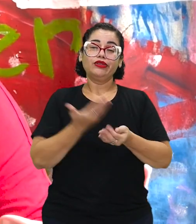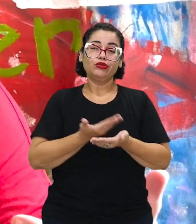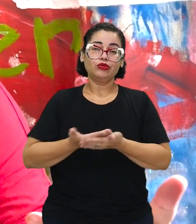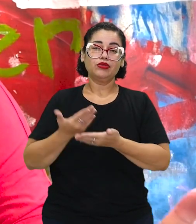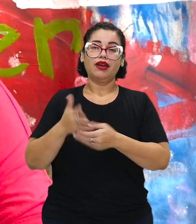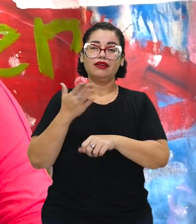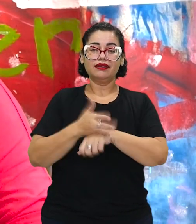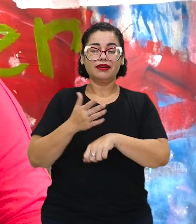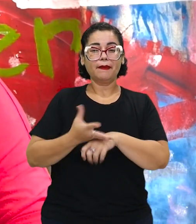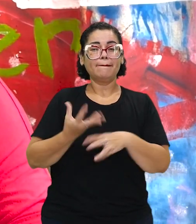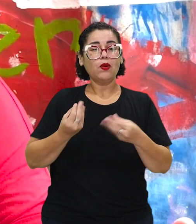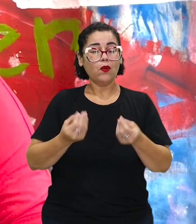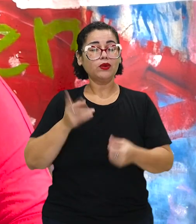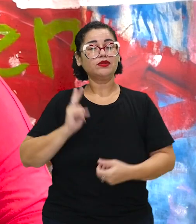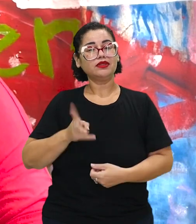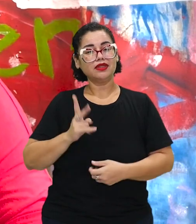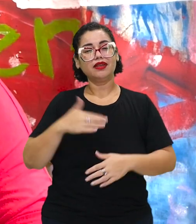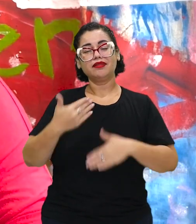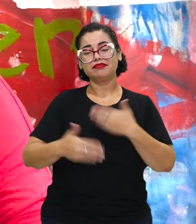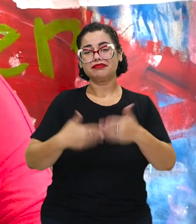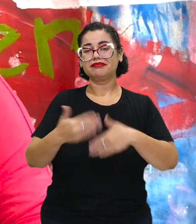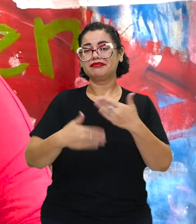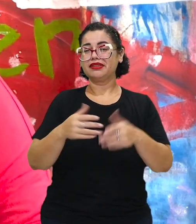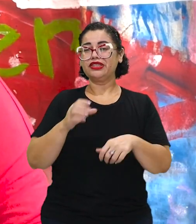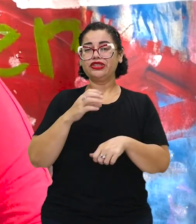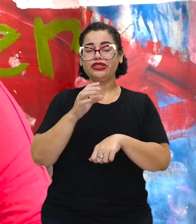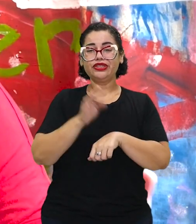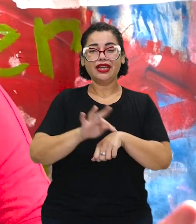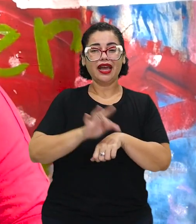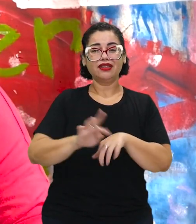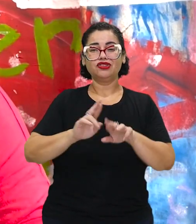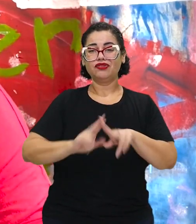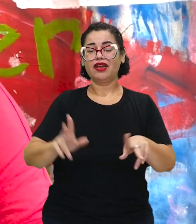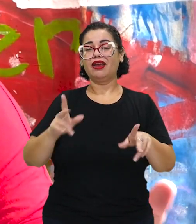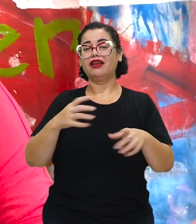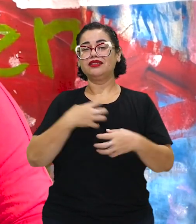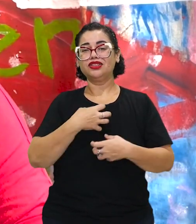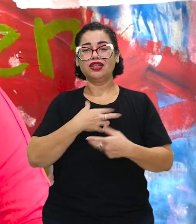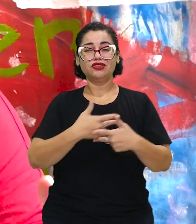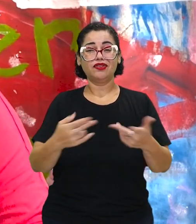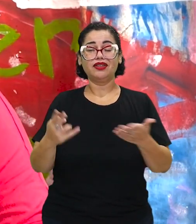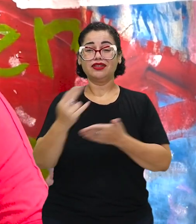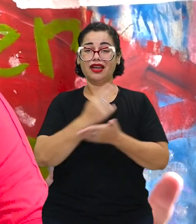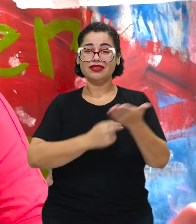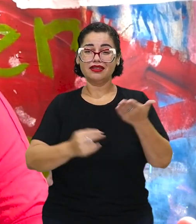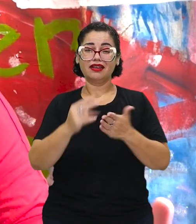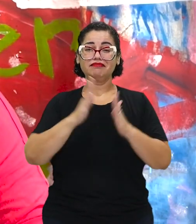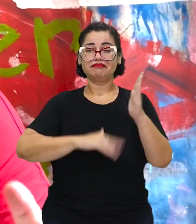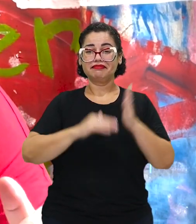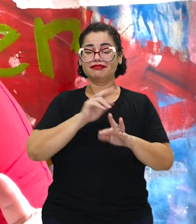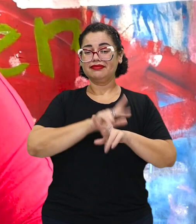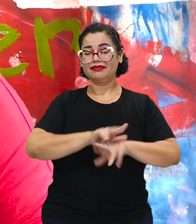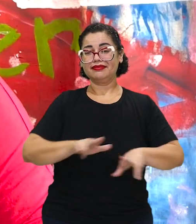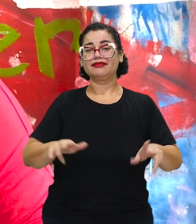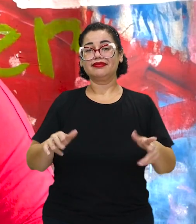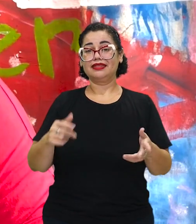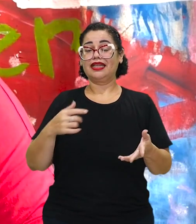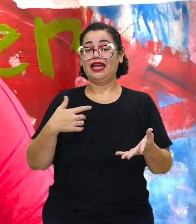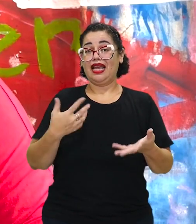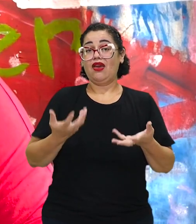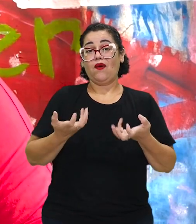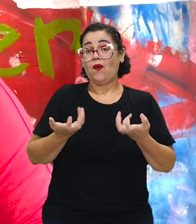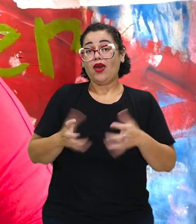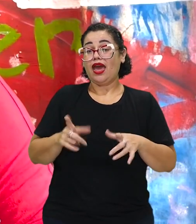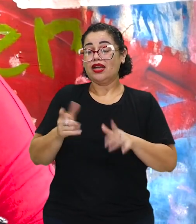que estudar muito, sempre, técnicas de pintura, de desenho, de ilustrações. Então, eu